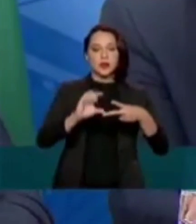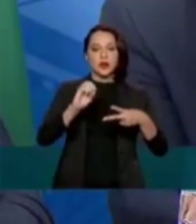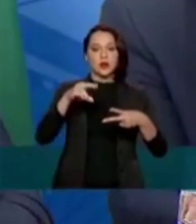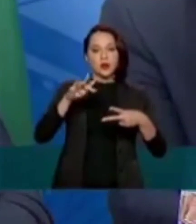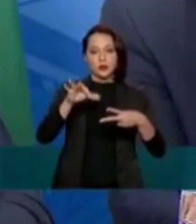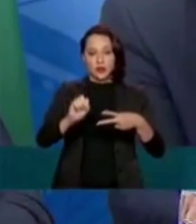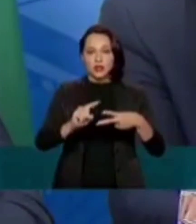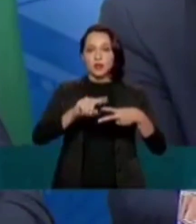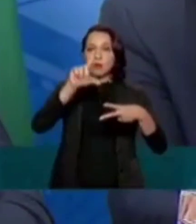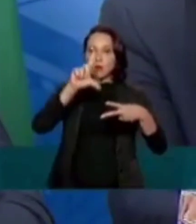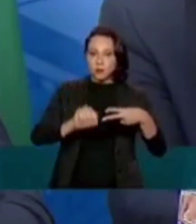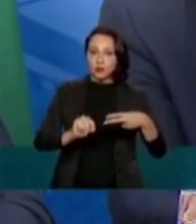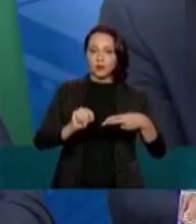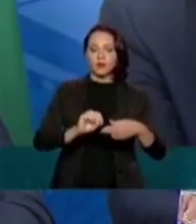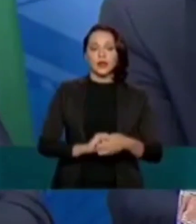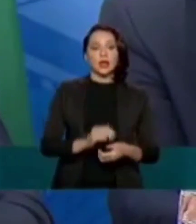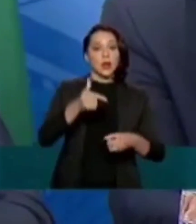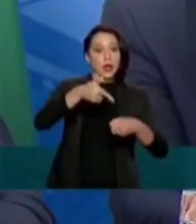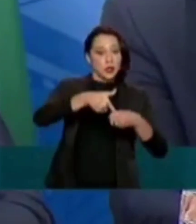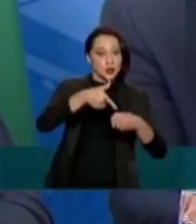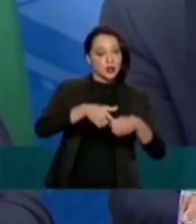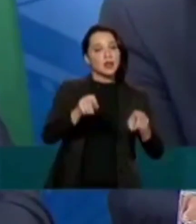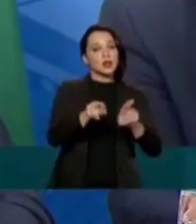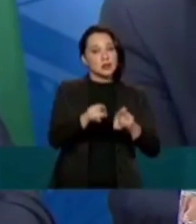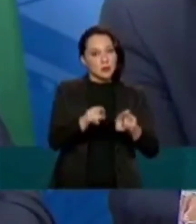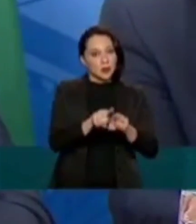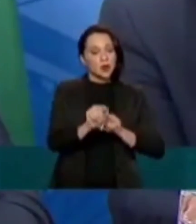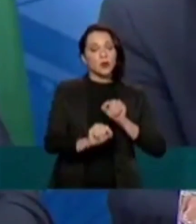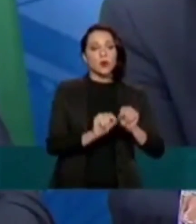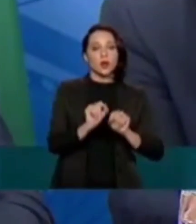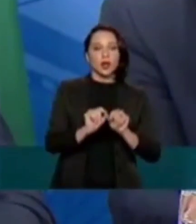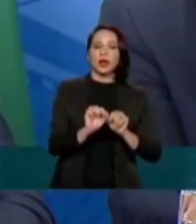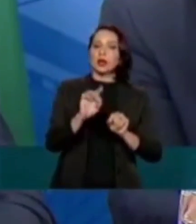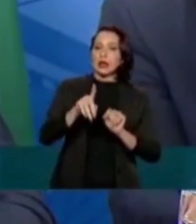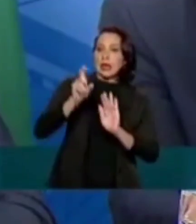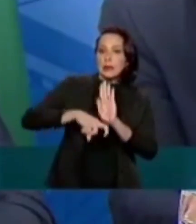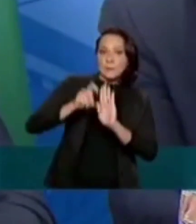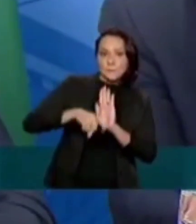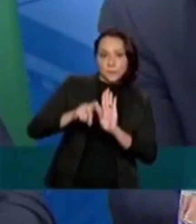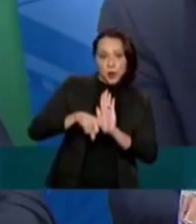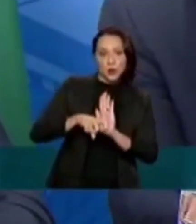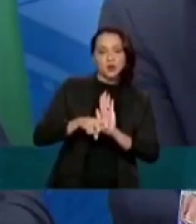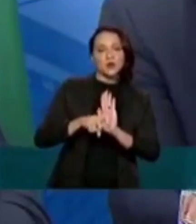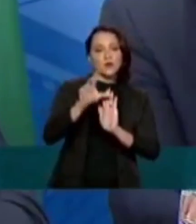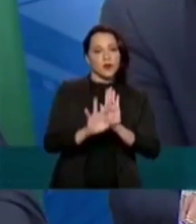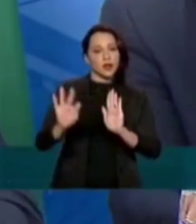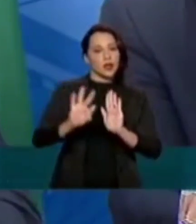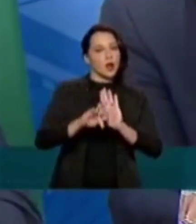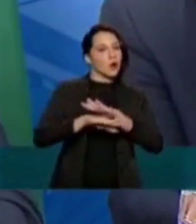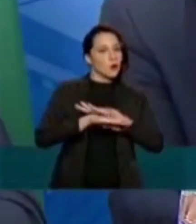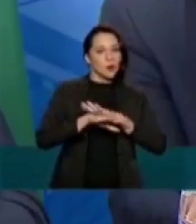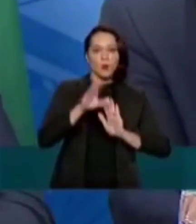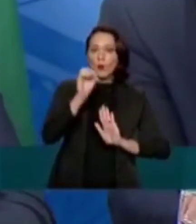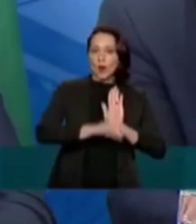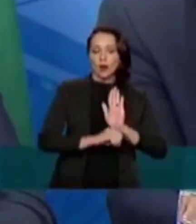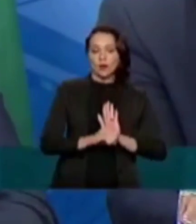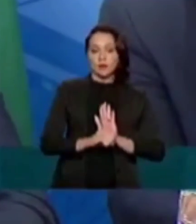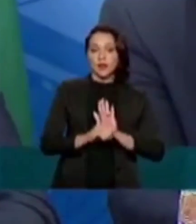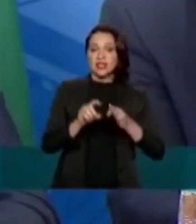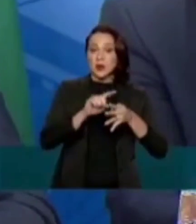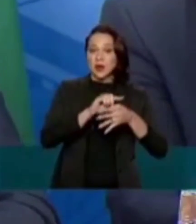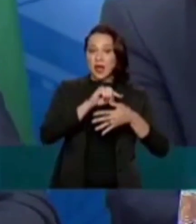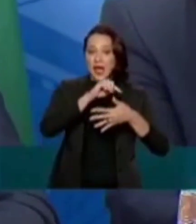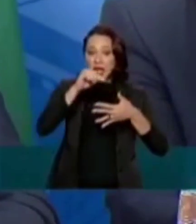CID. Ou seja, a gasolina também deixaria de ter imposto federal. Então, essas